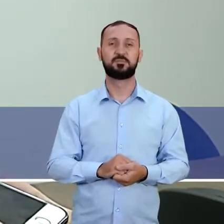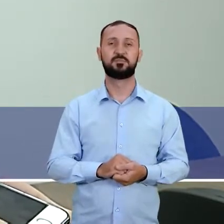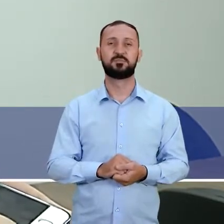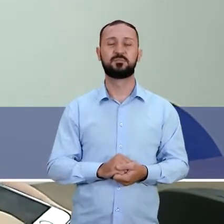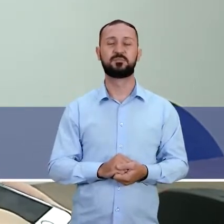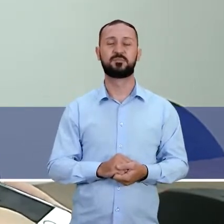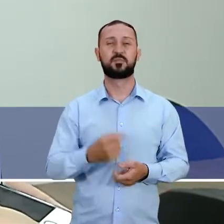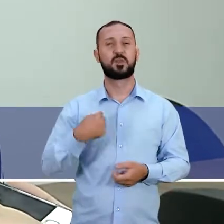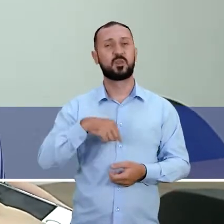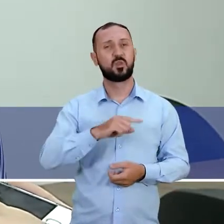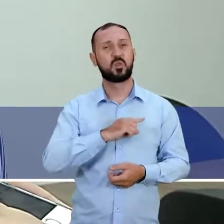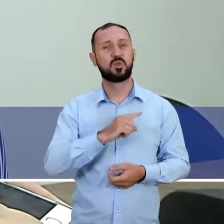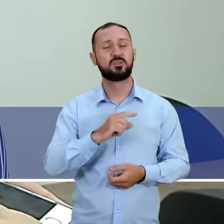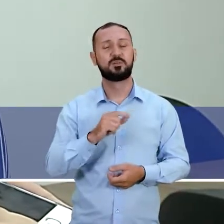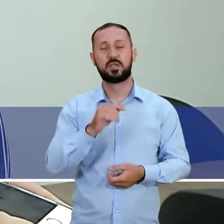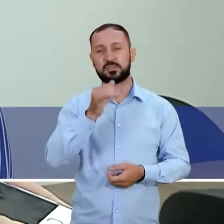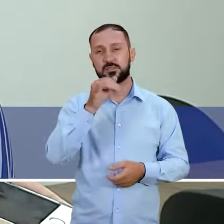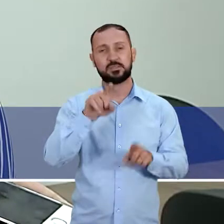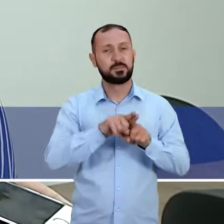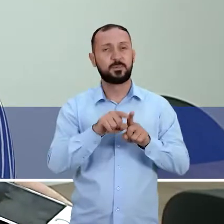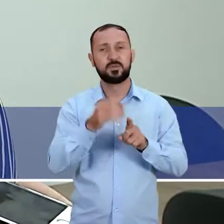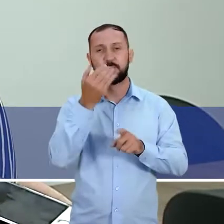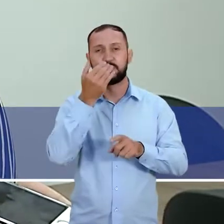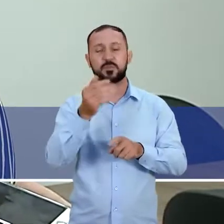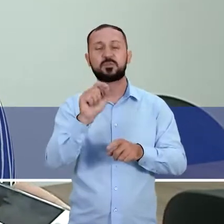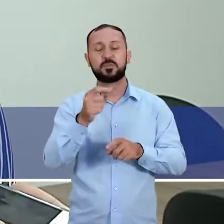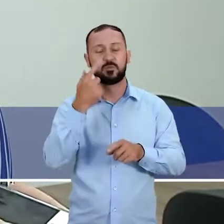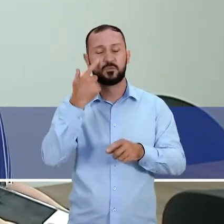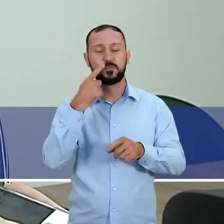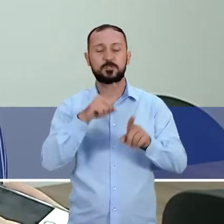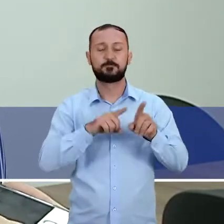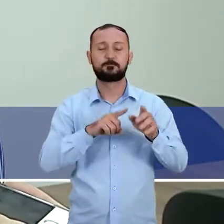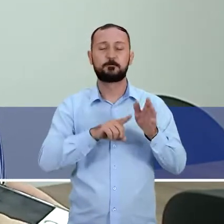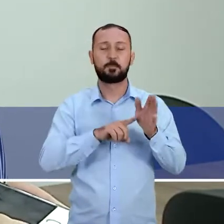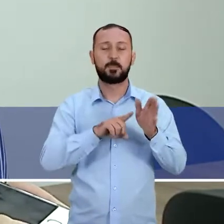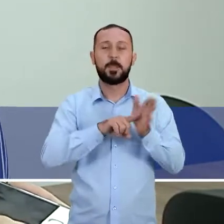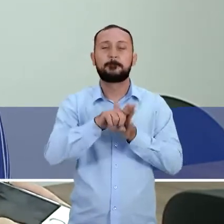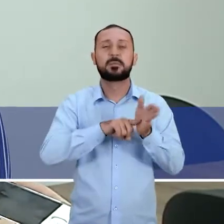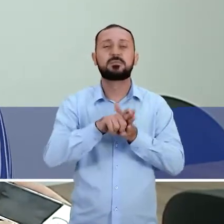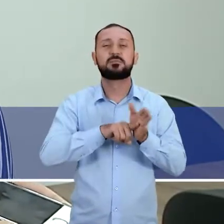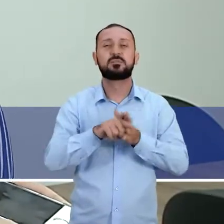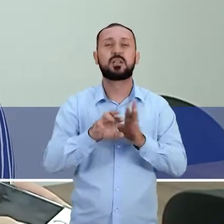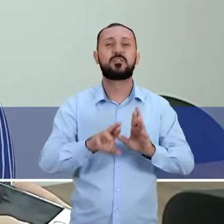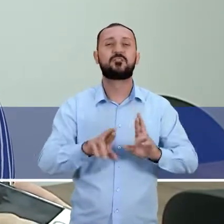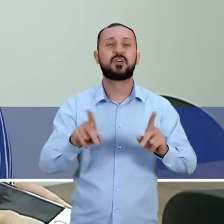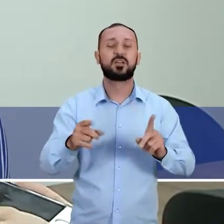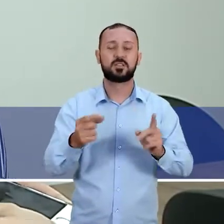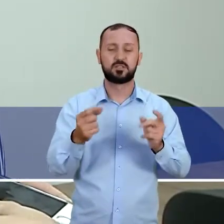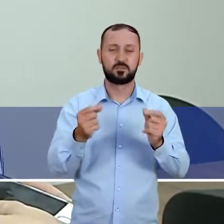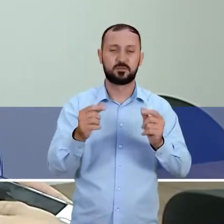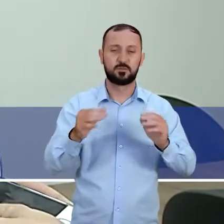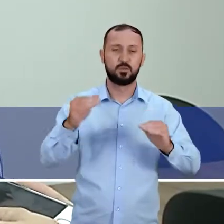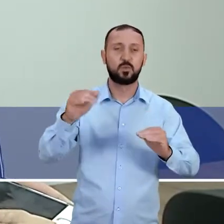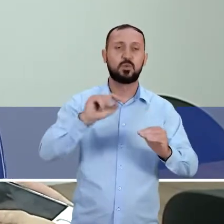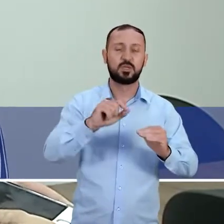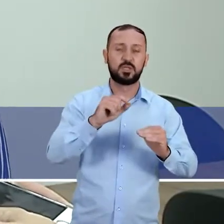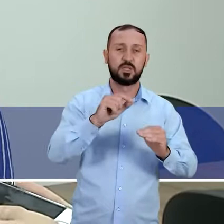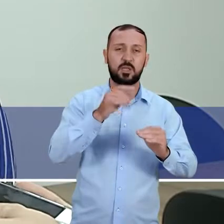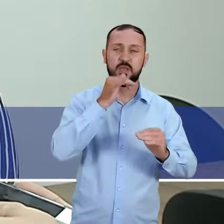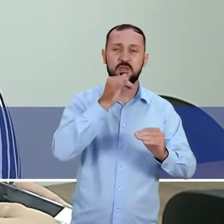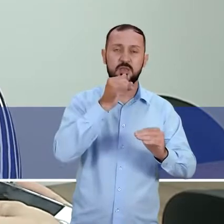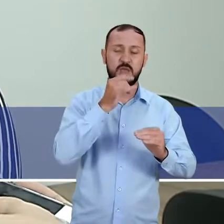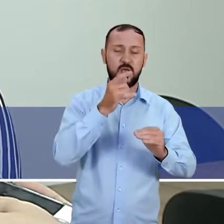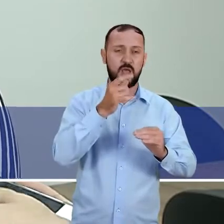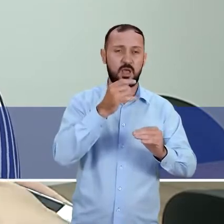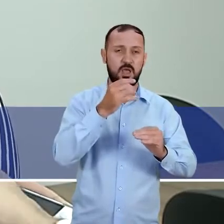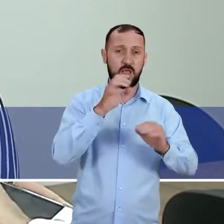Nós também pedimos que fosse apurado a diferença entre aquilo que a Energisa